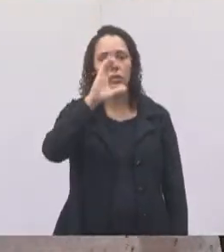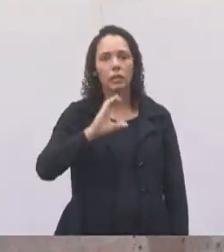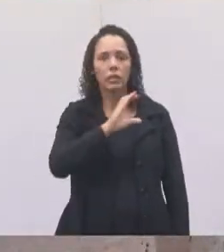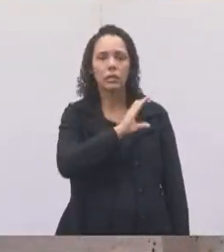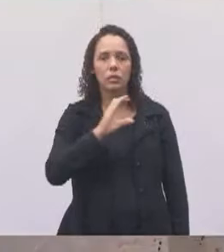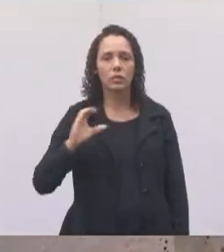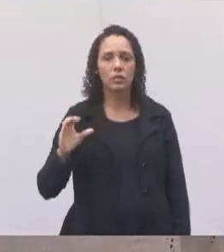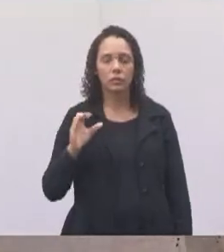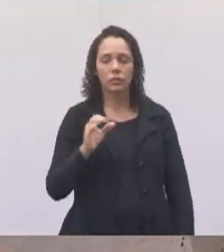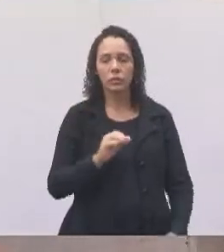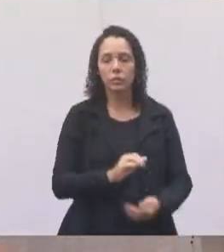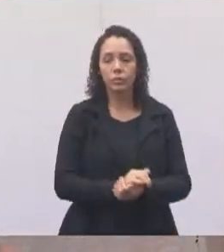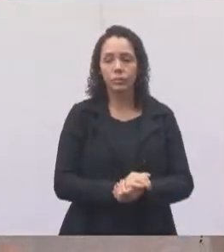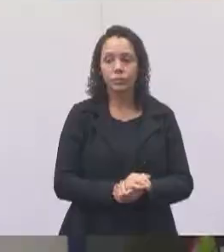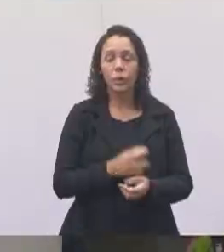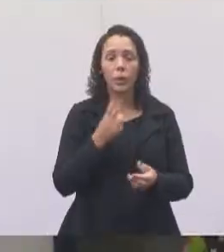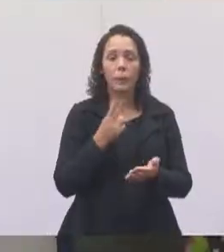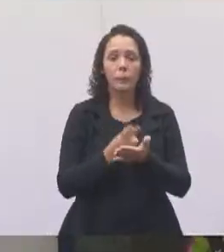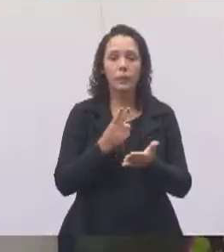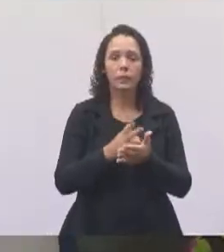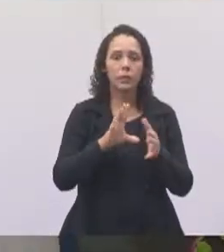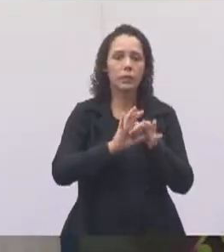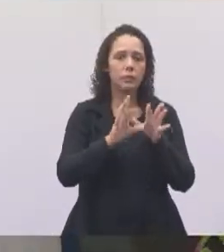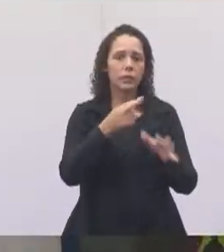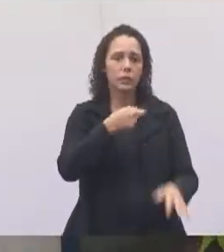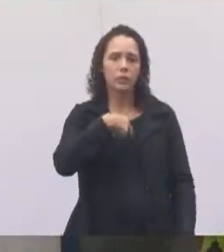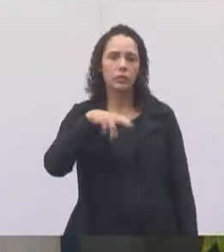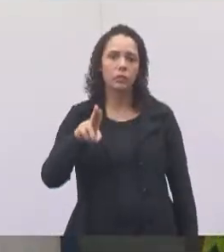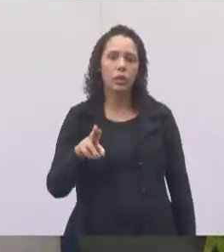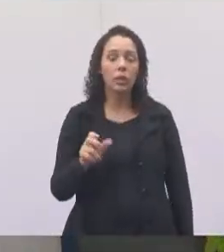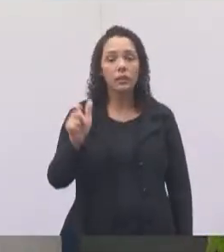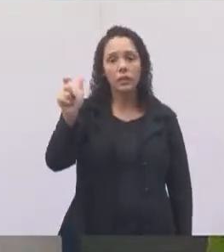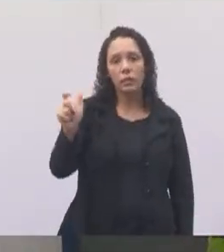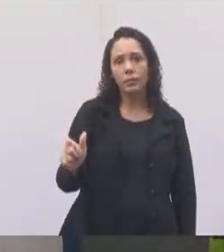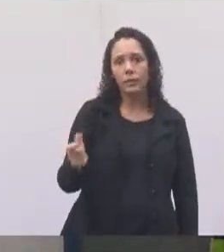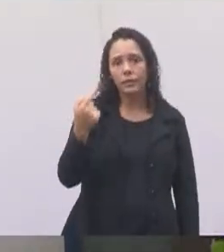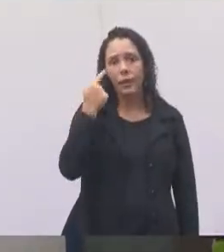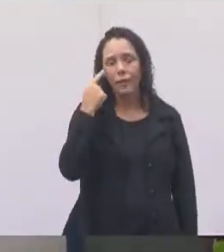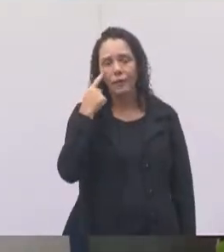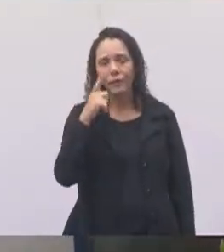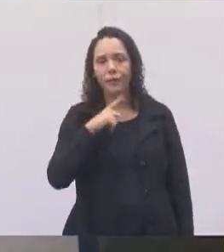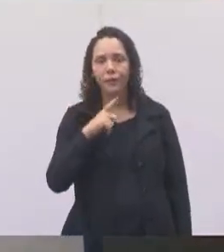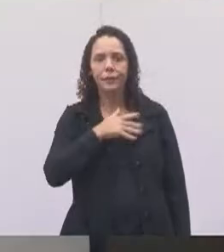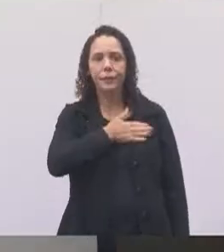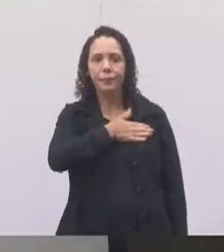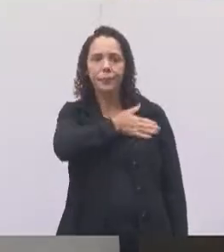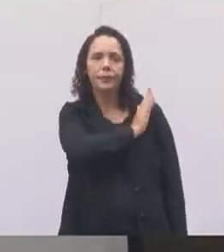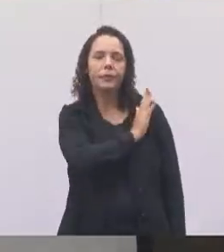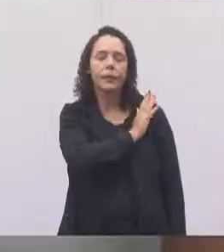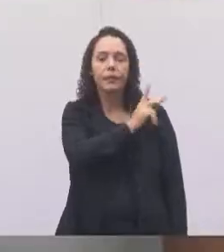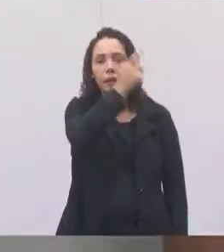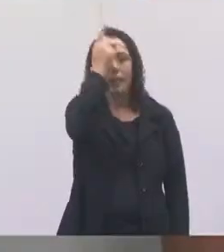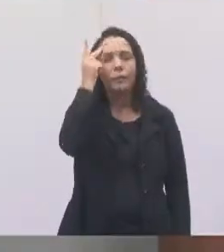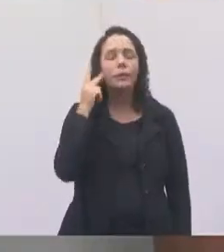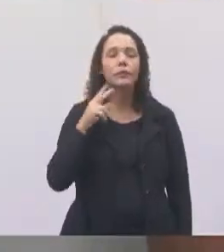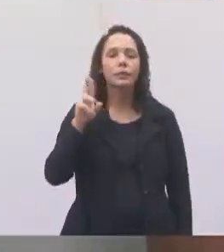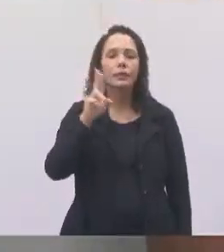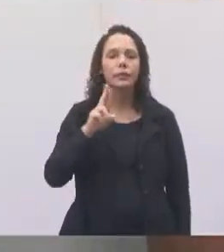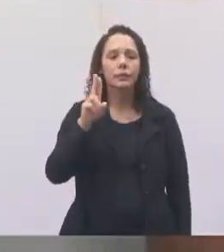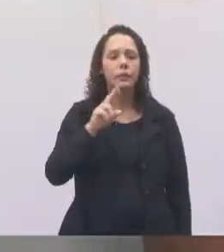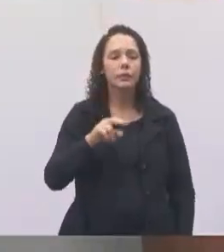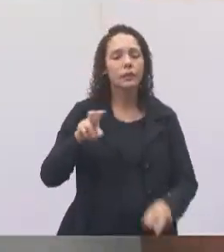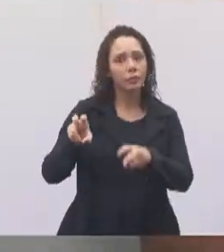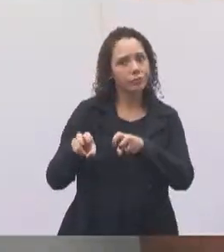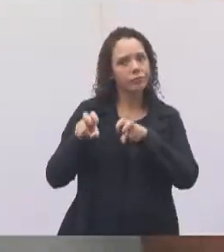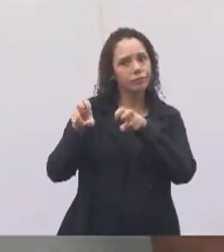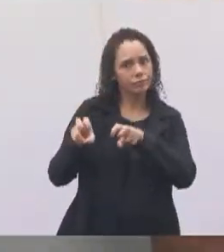legislação garantindo a liberdade religiosa, Chocolate ainda vê resquícios de preconceito com praticantes de sua fé. Eu